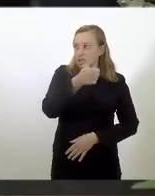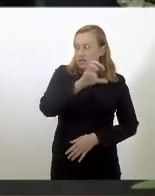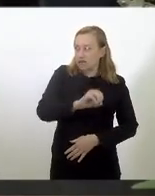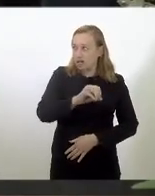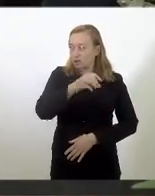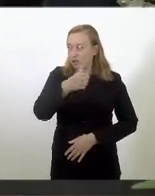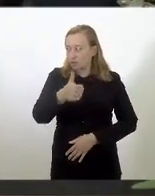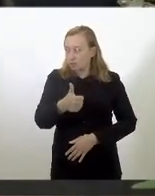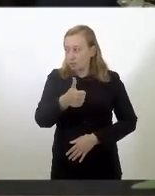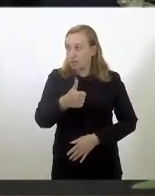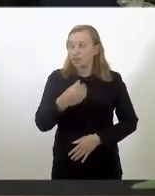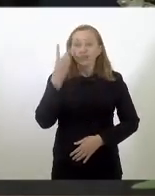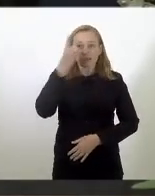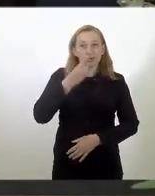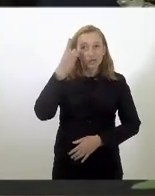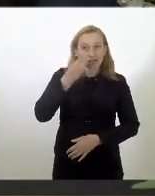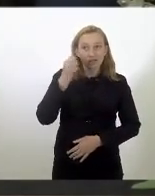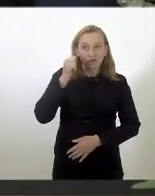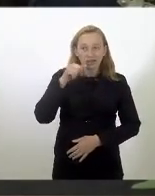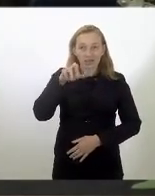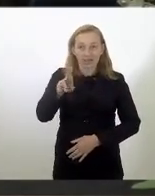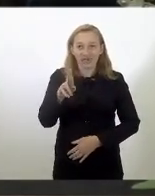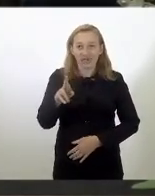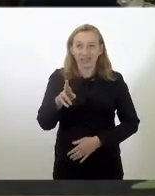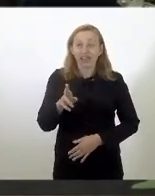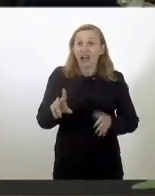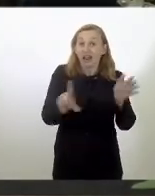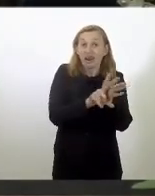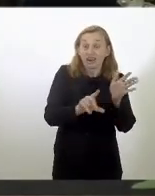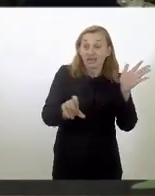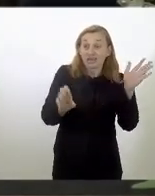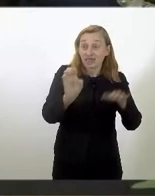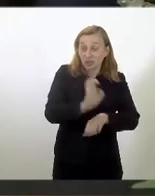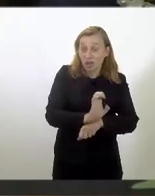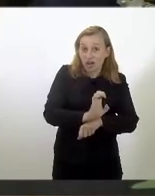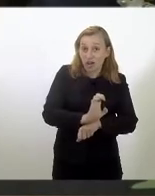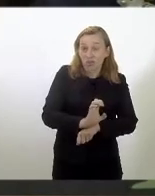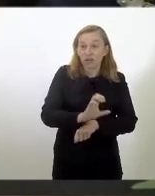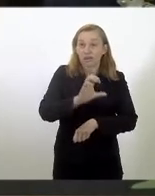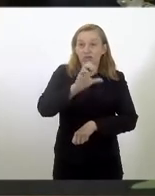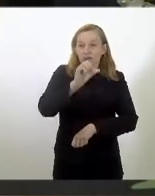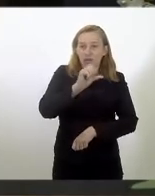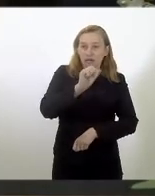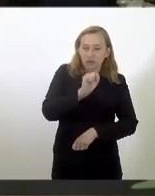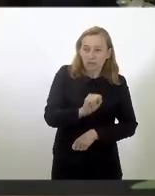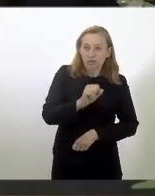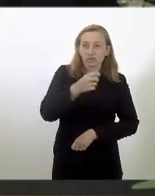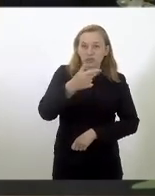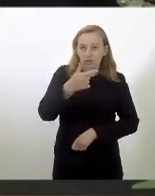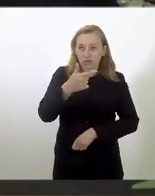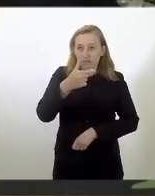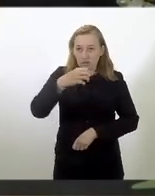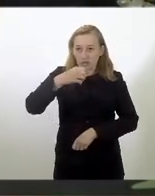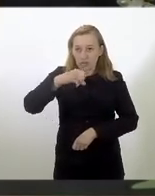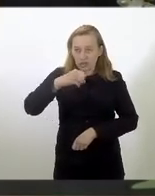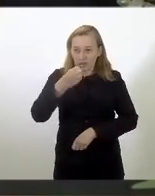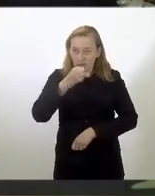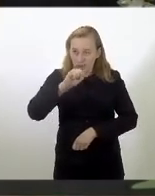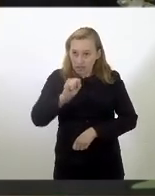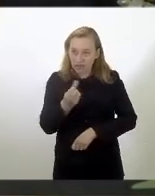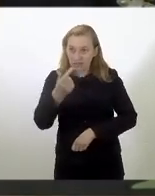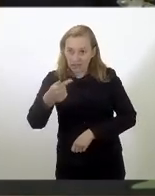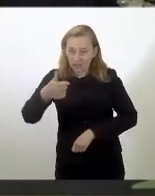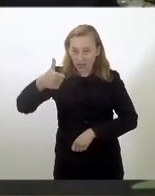autoria do deputado Rosenberg Reis, que altera a lei estadual 8.792, de 13 de abril de 20, na forma que